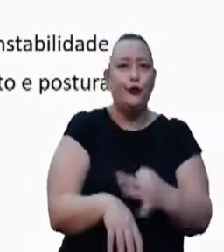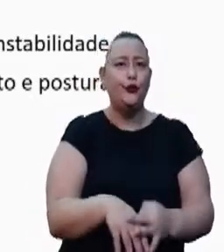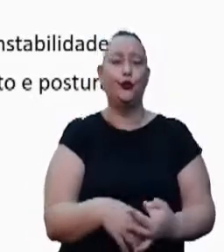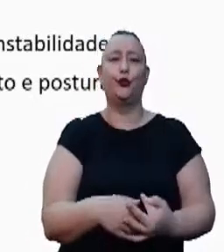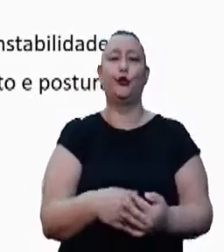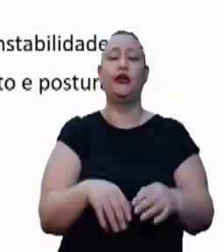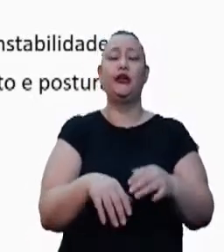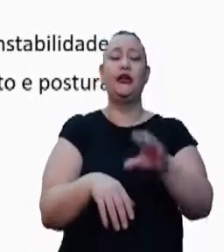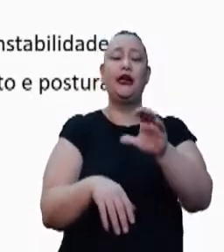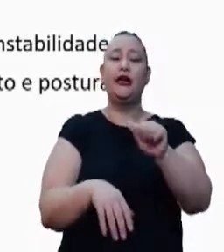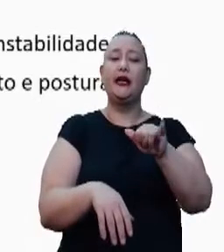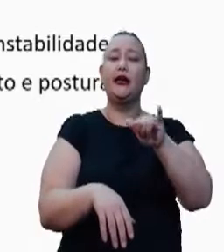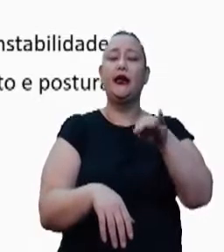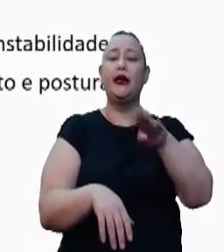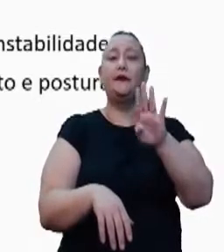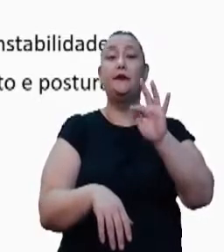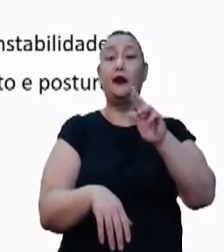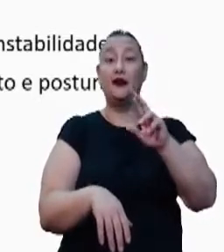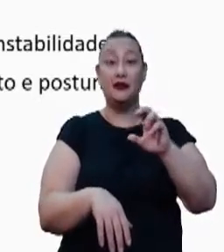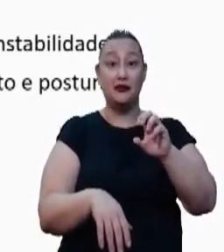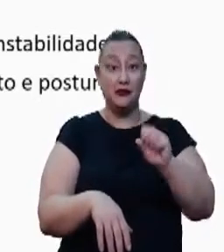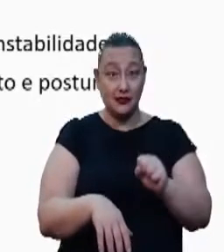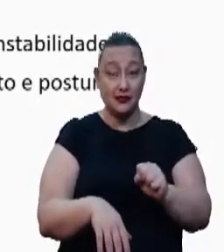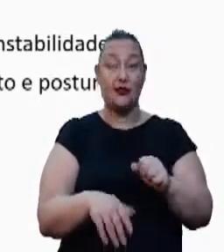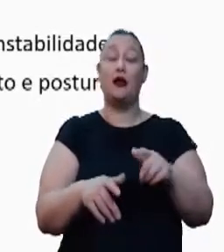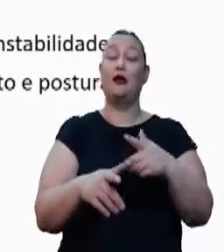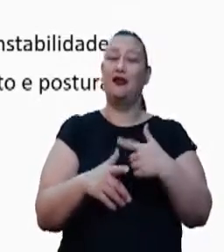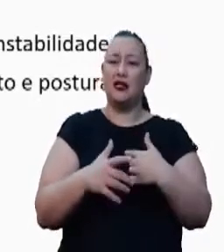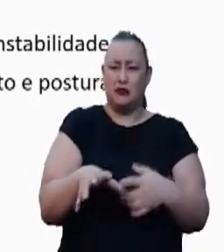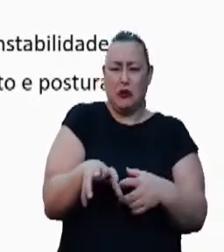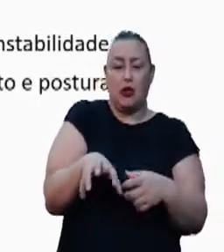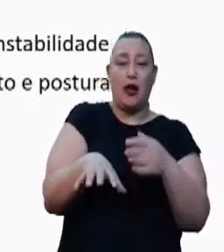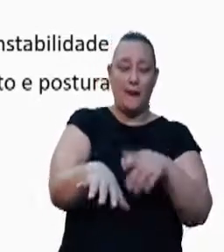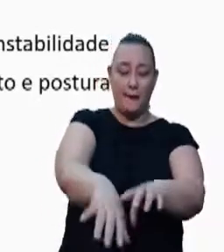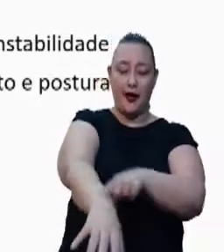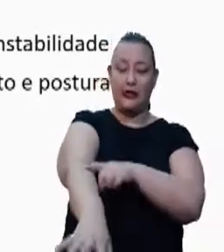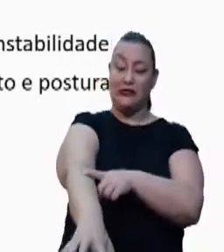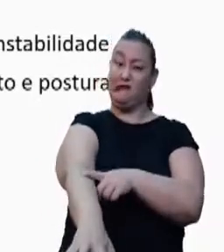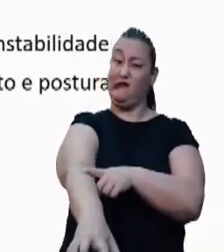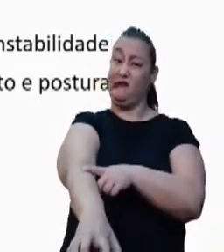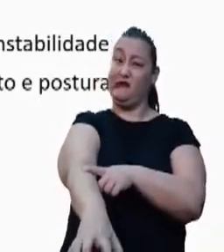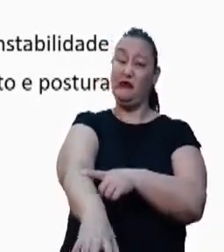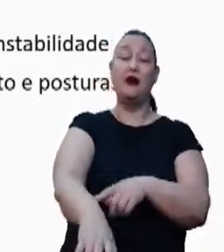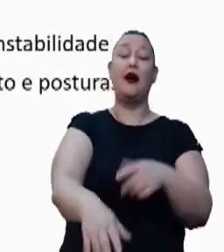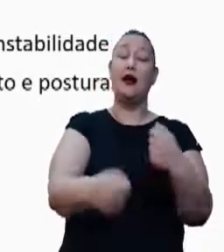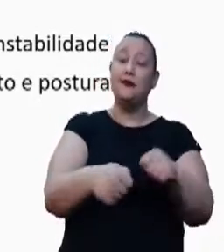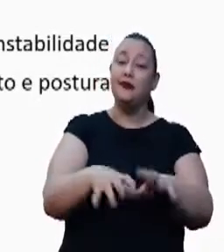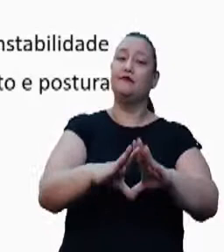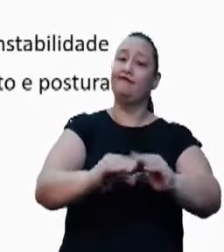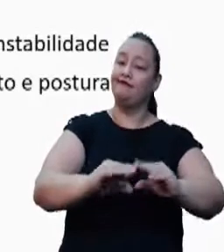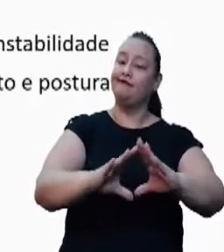das câimbras, e alcance limitado, né, o alongamento desse músculo para você